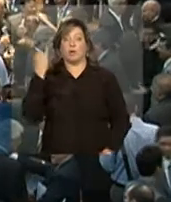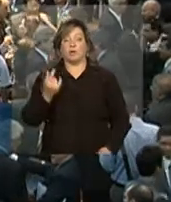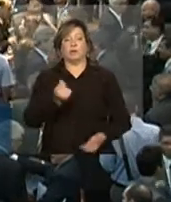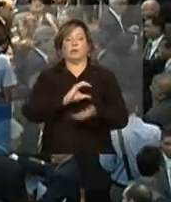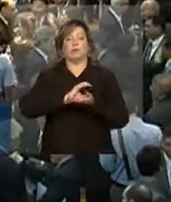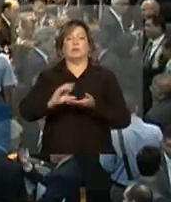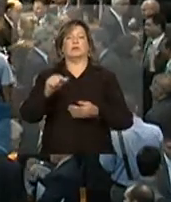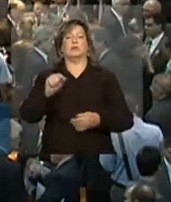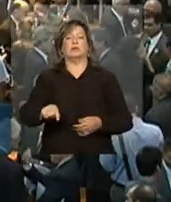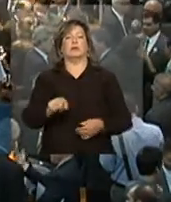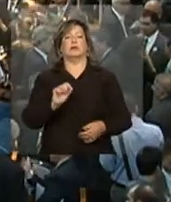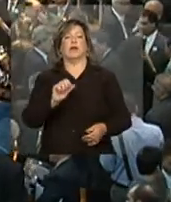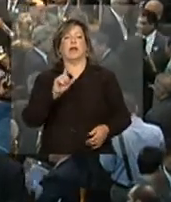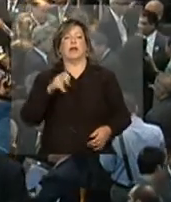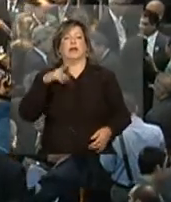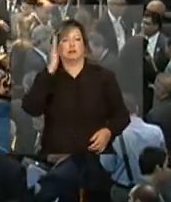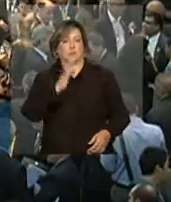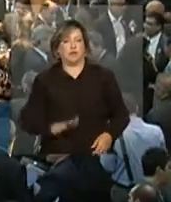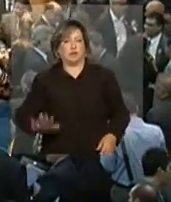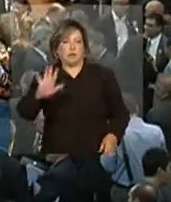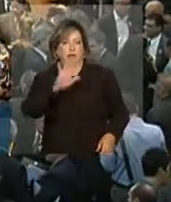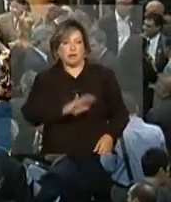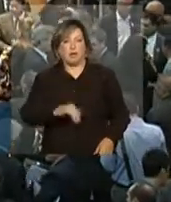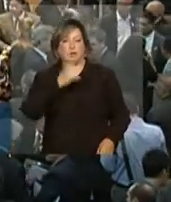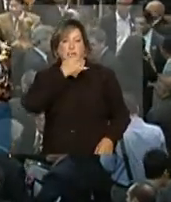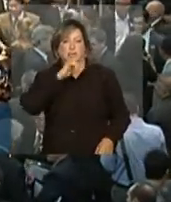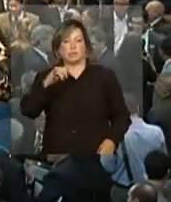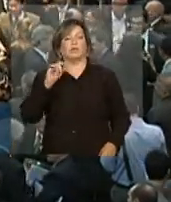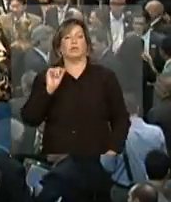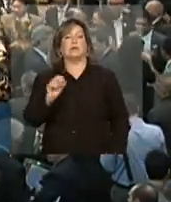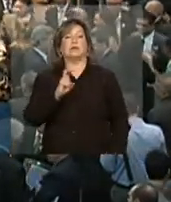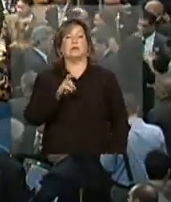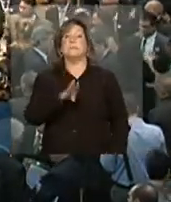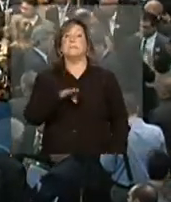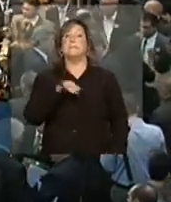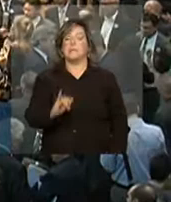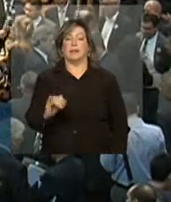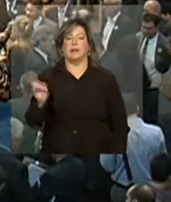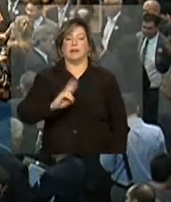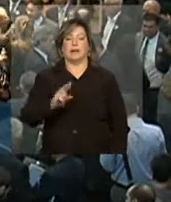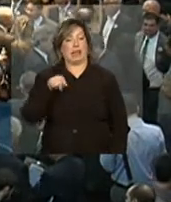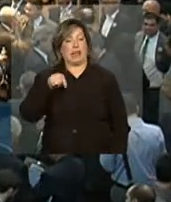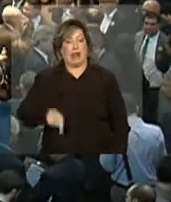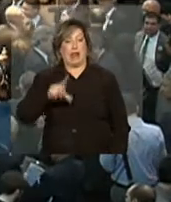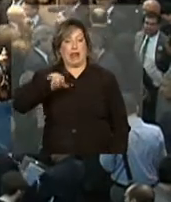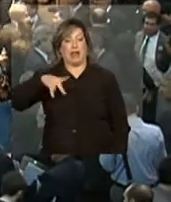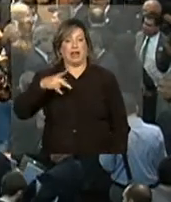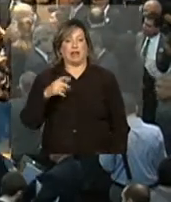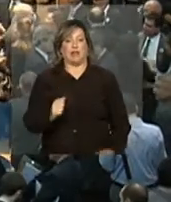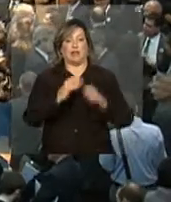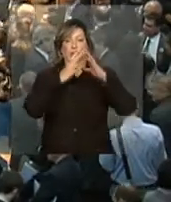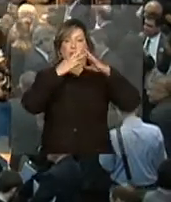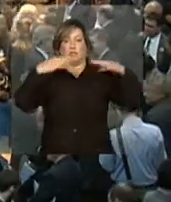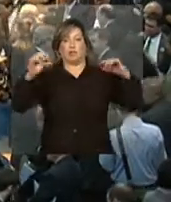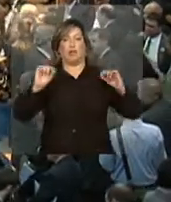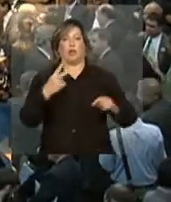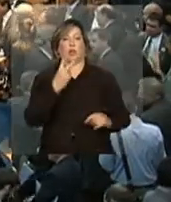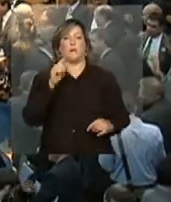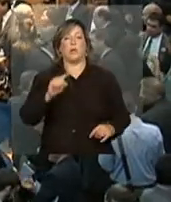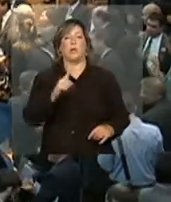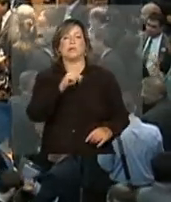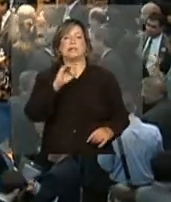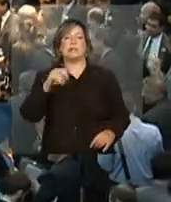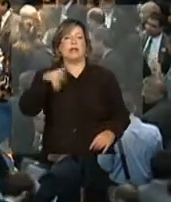estimado pela Agência Nacional de Energia Elétrica de R 5 bilhões de reais a linha de 2100